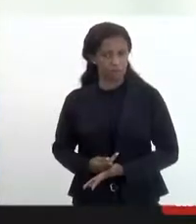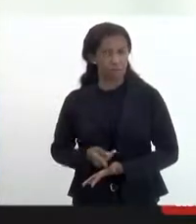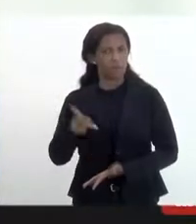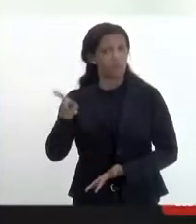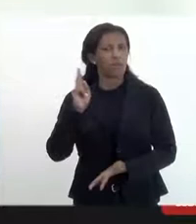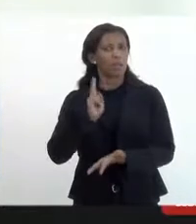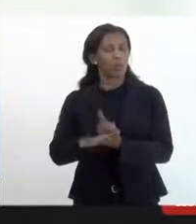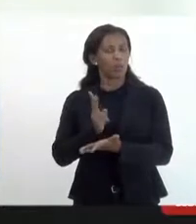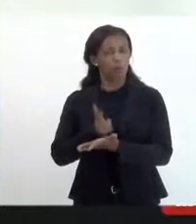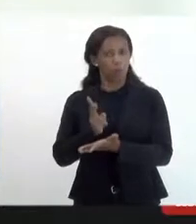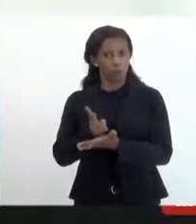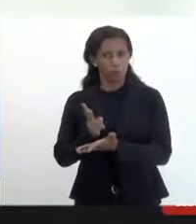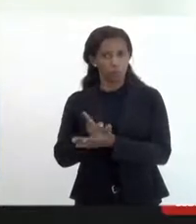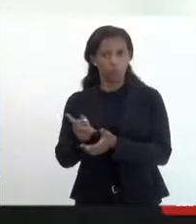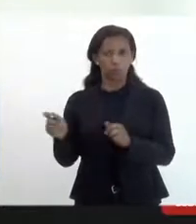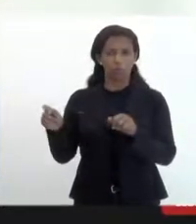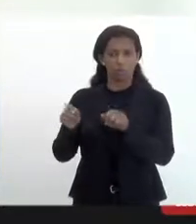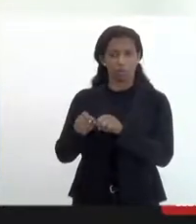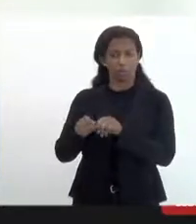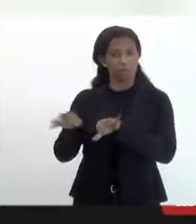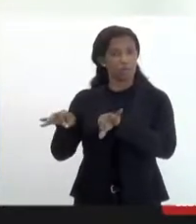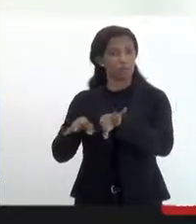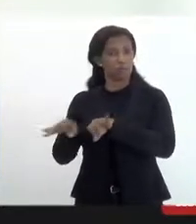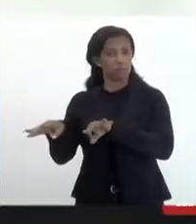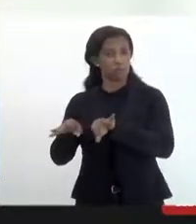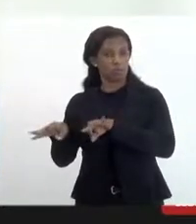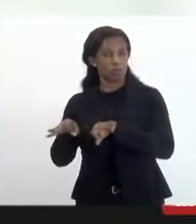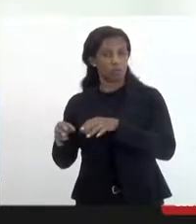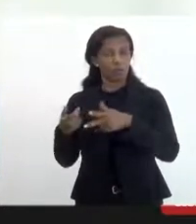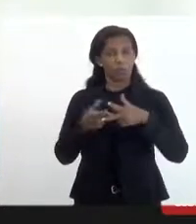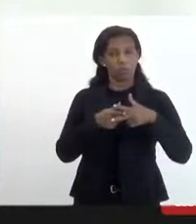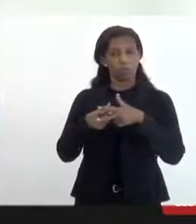continuou a proceder da mesma forma, sem se ajustar